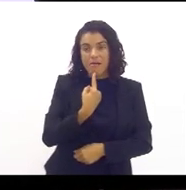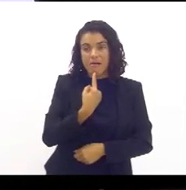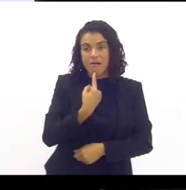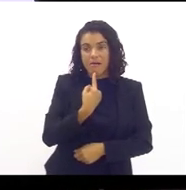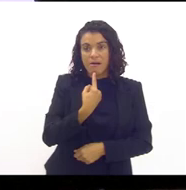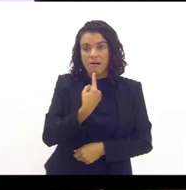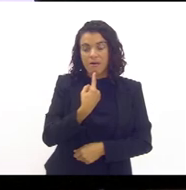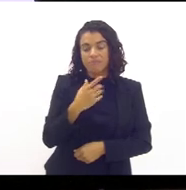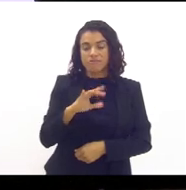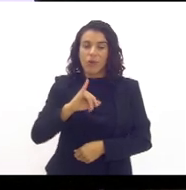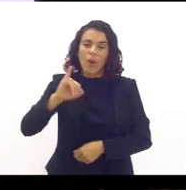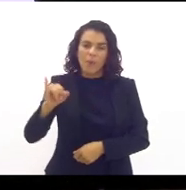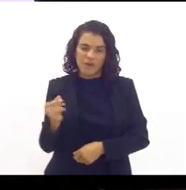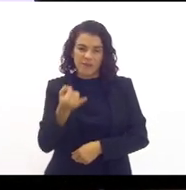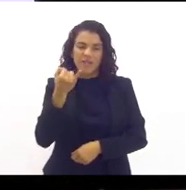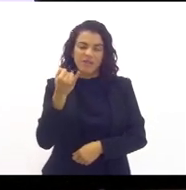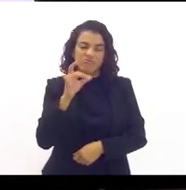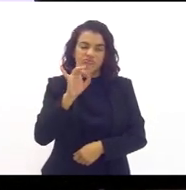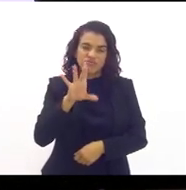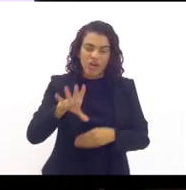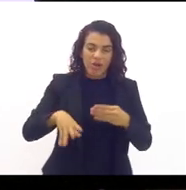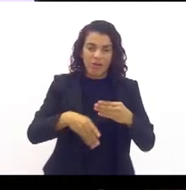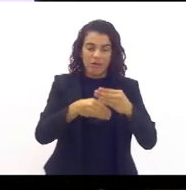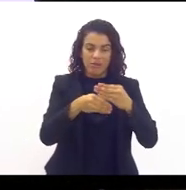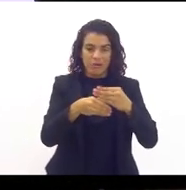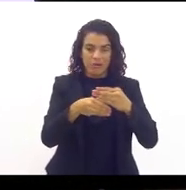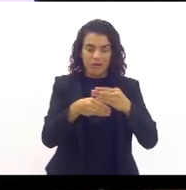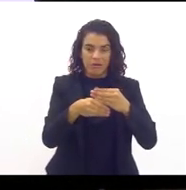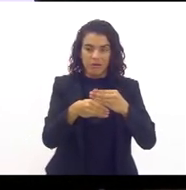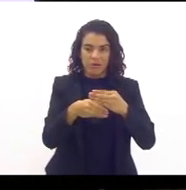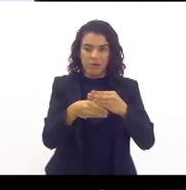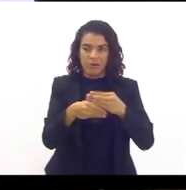aproveitando, então, só uma intervenção rápida.